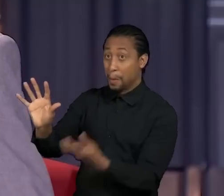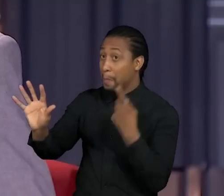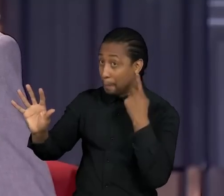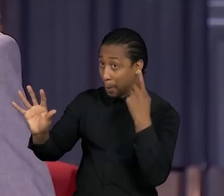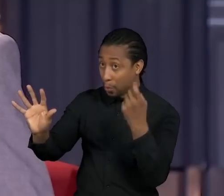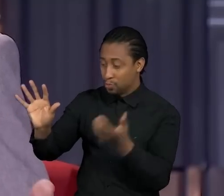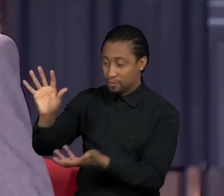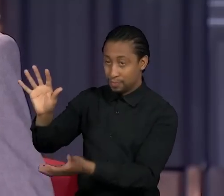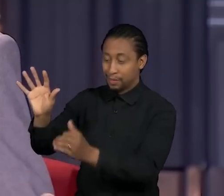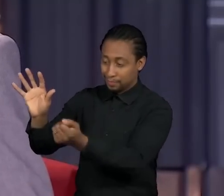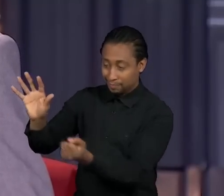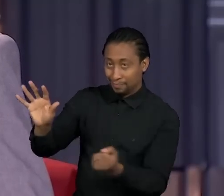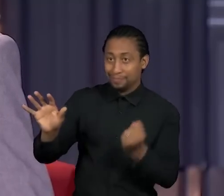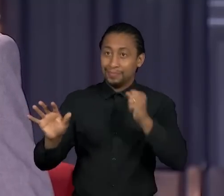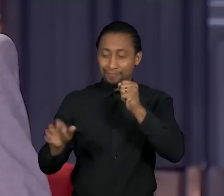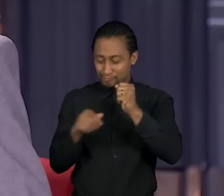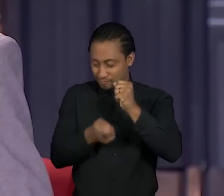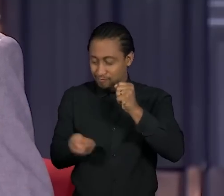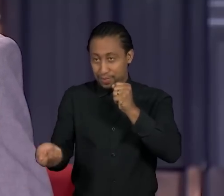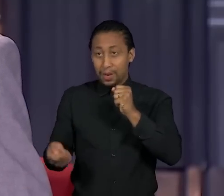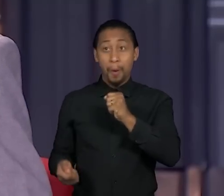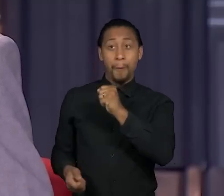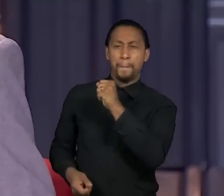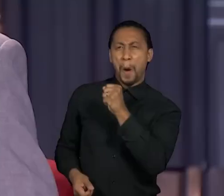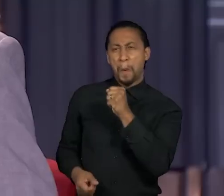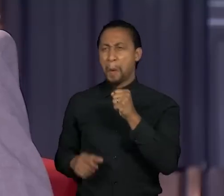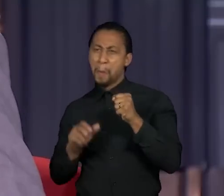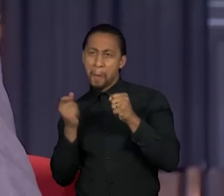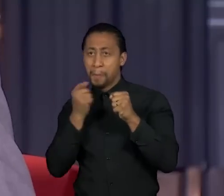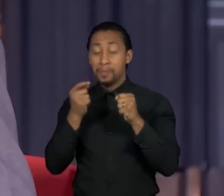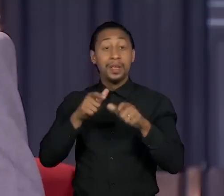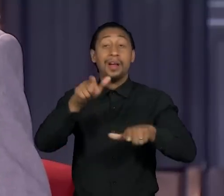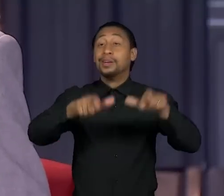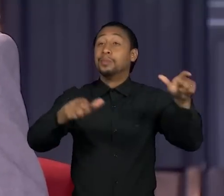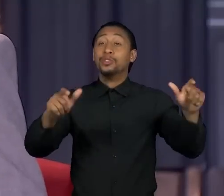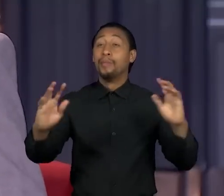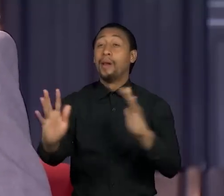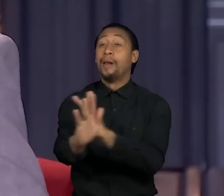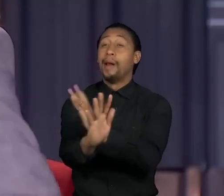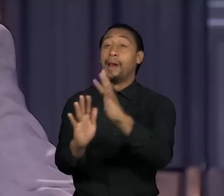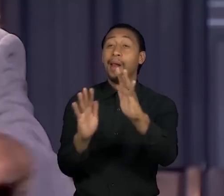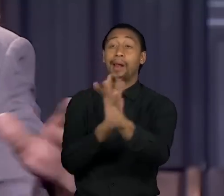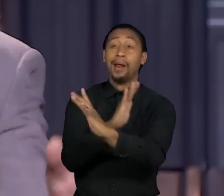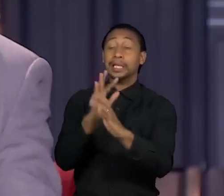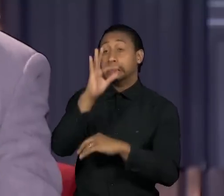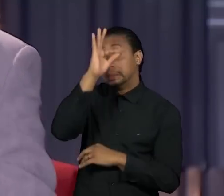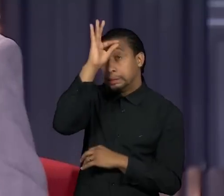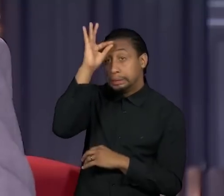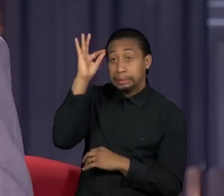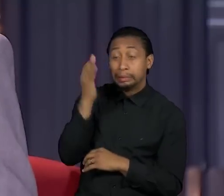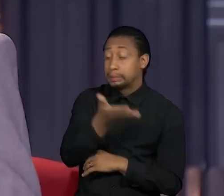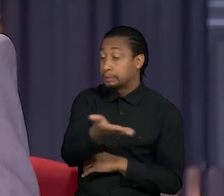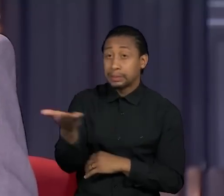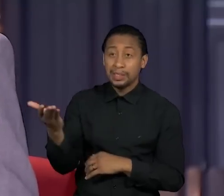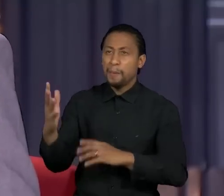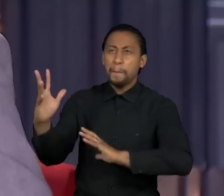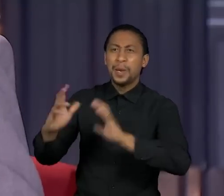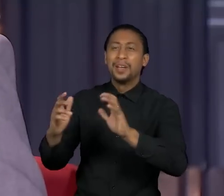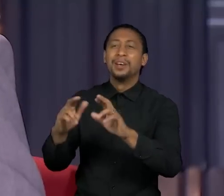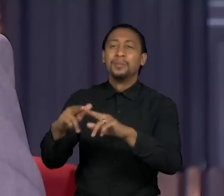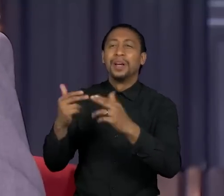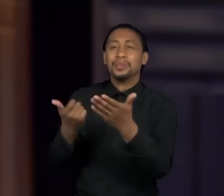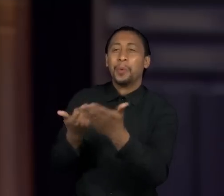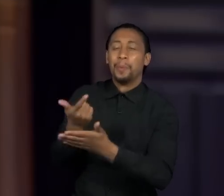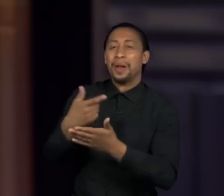os transeuntes não estavam a fim de prestar atenção no show, era a galera fazendo sua feira, eram as pessoas brigando na rua por causa de um preço de uma